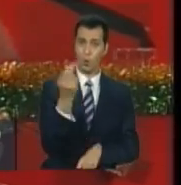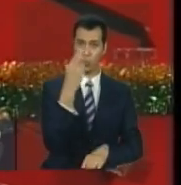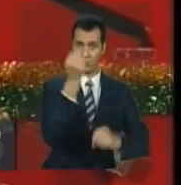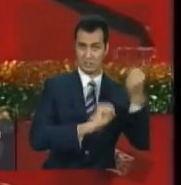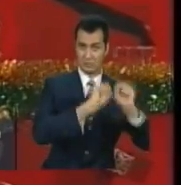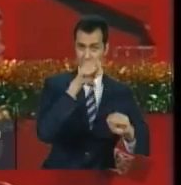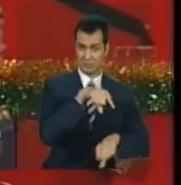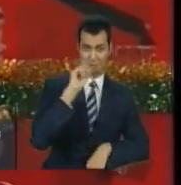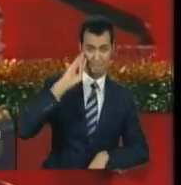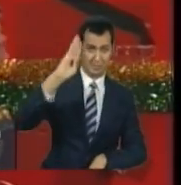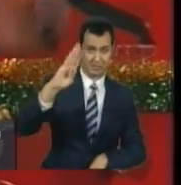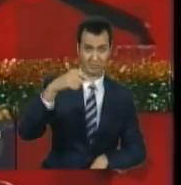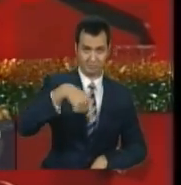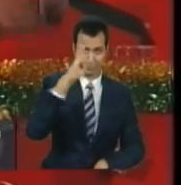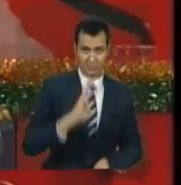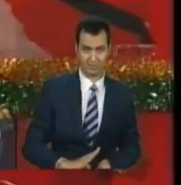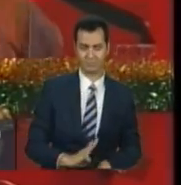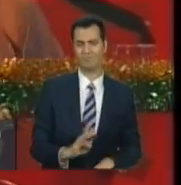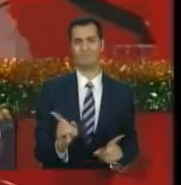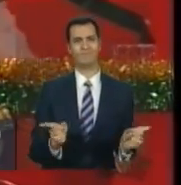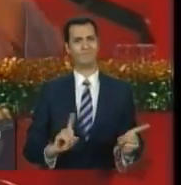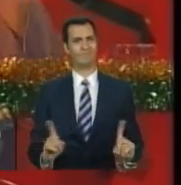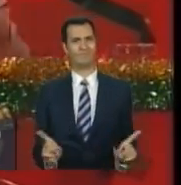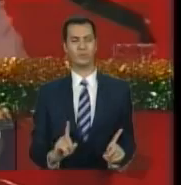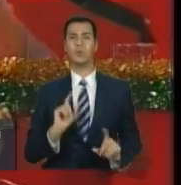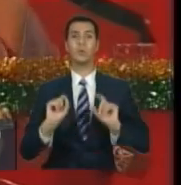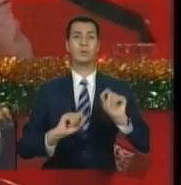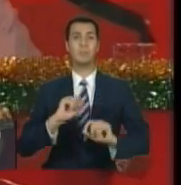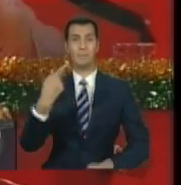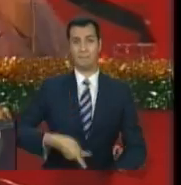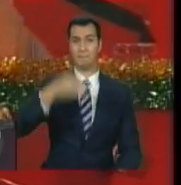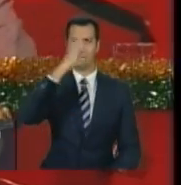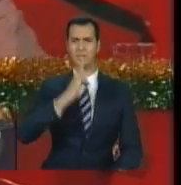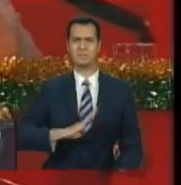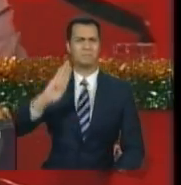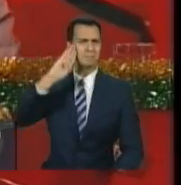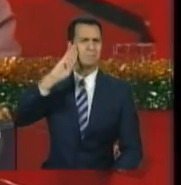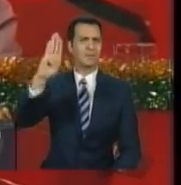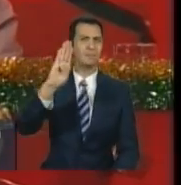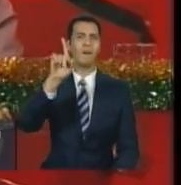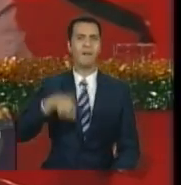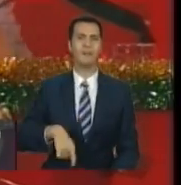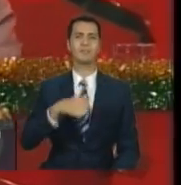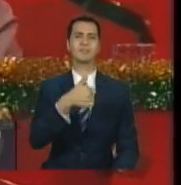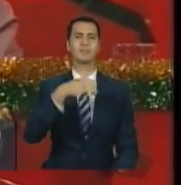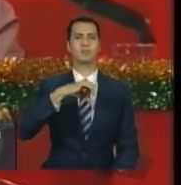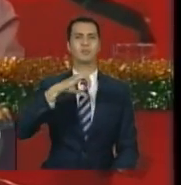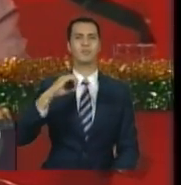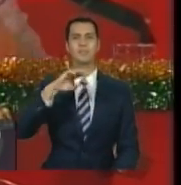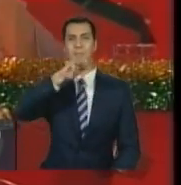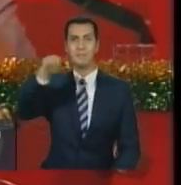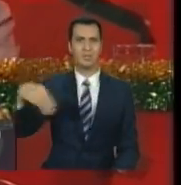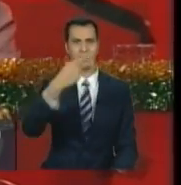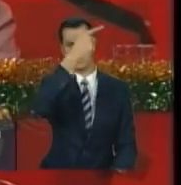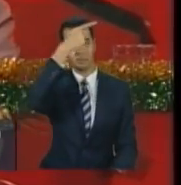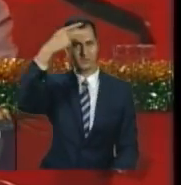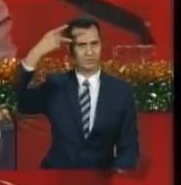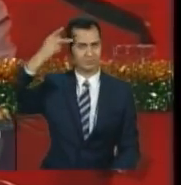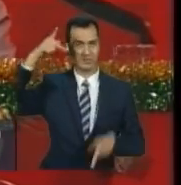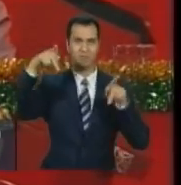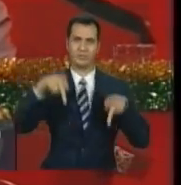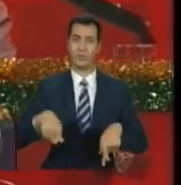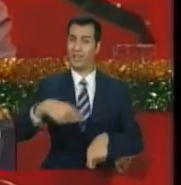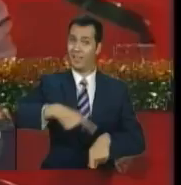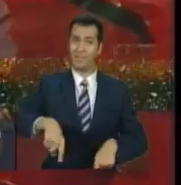desenvolvida. A força desse país está no fato dele ter 190 milhões de habitantes. É aí que